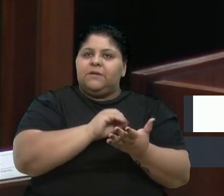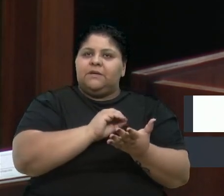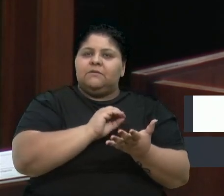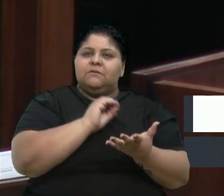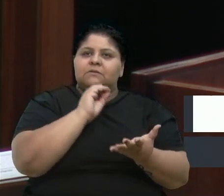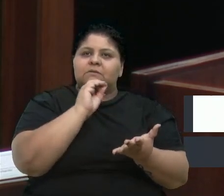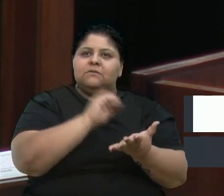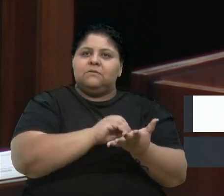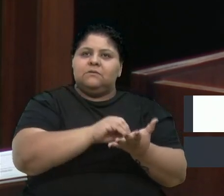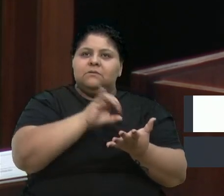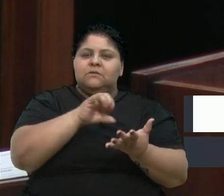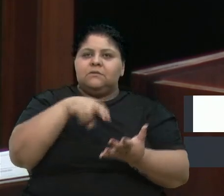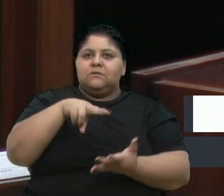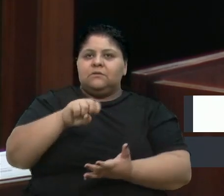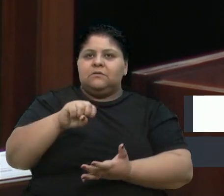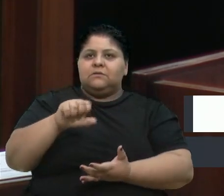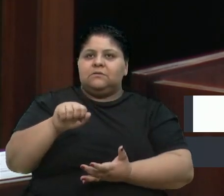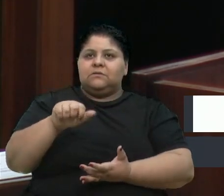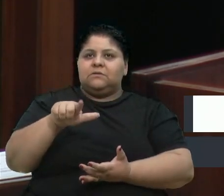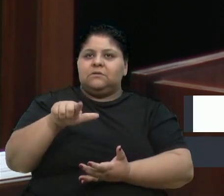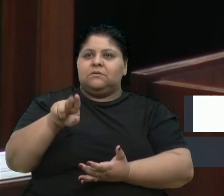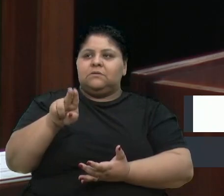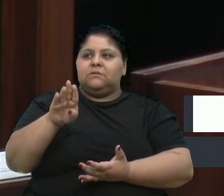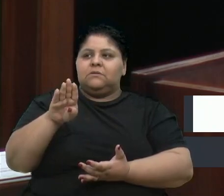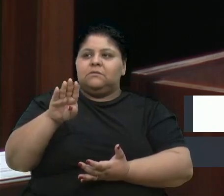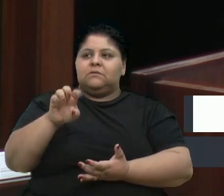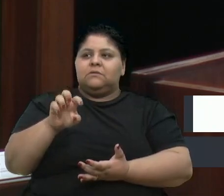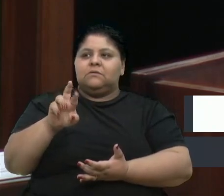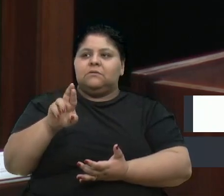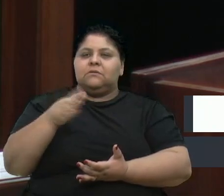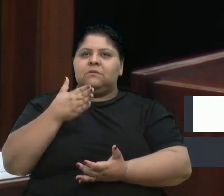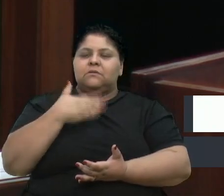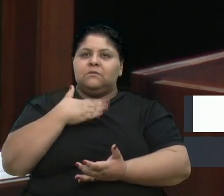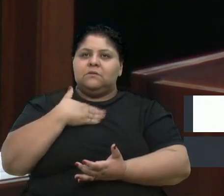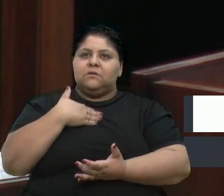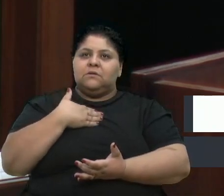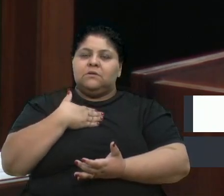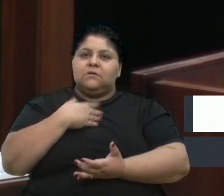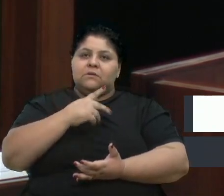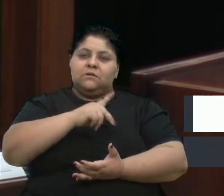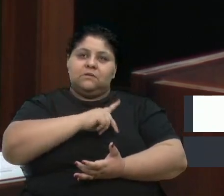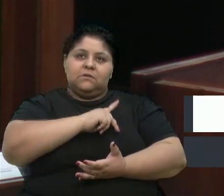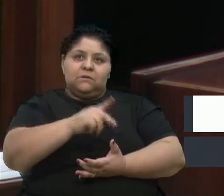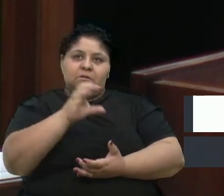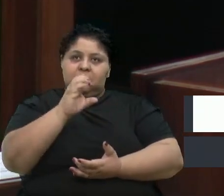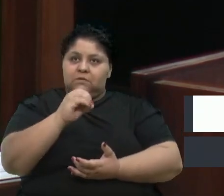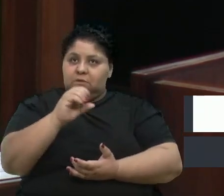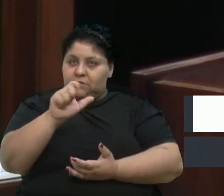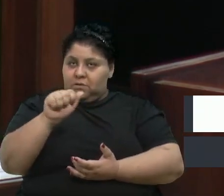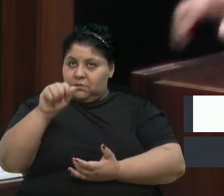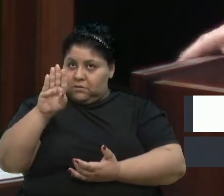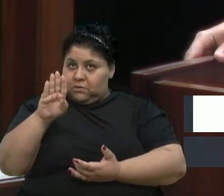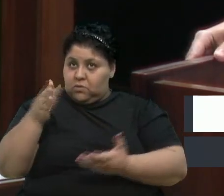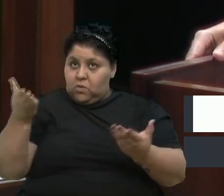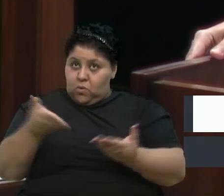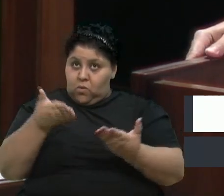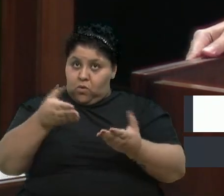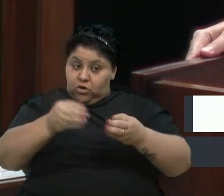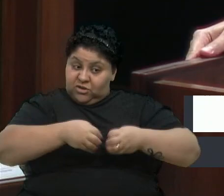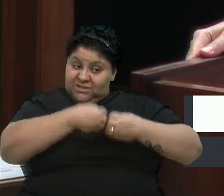que fosse presidente da OAB já no passado, porque hoje o local em que se servem